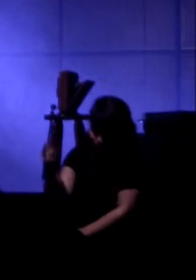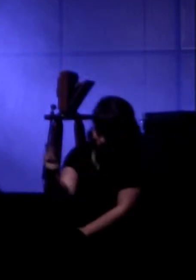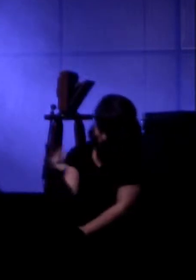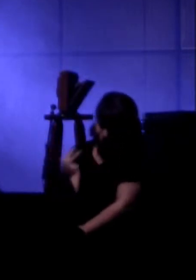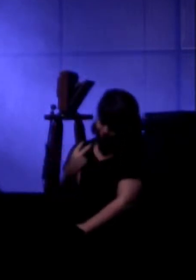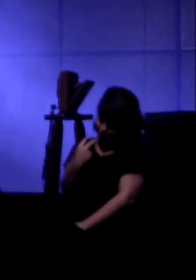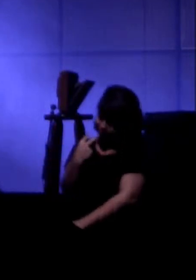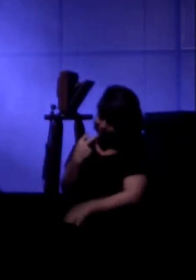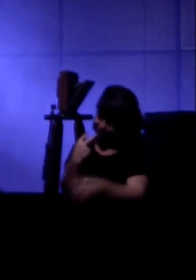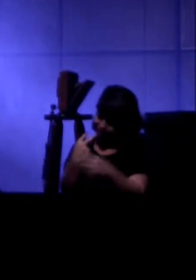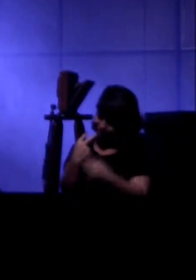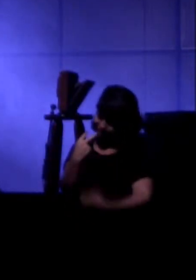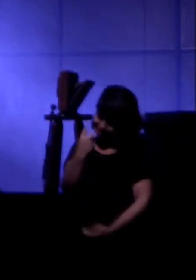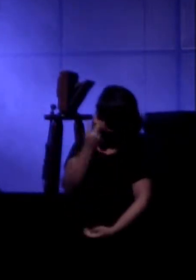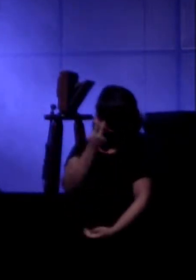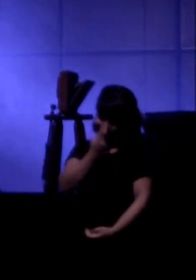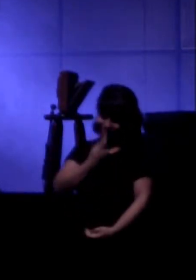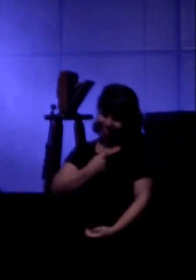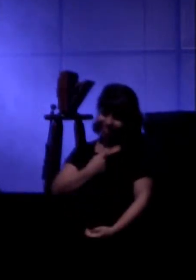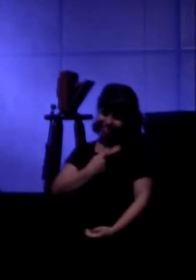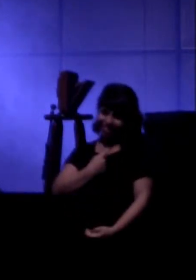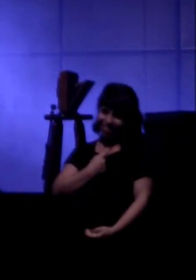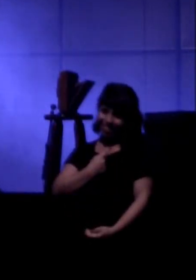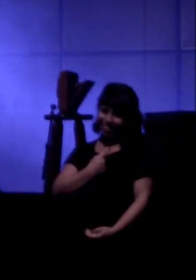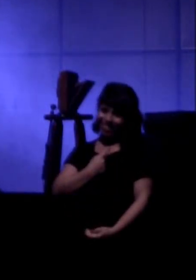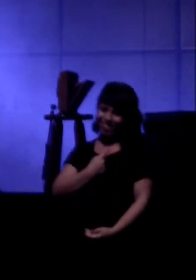ela se tocou.